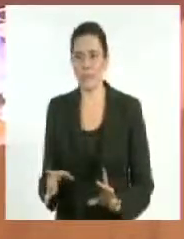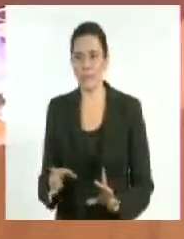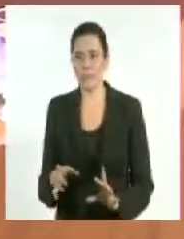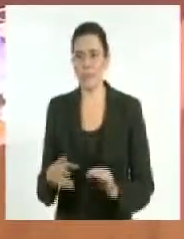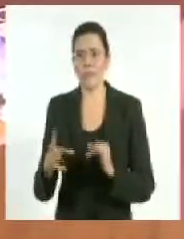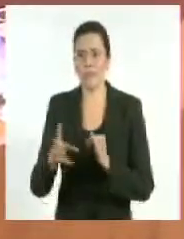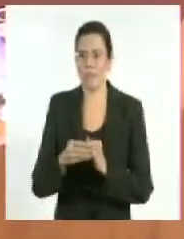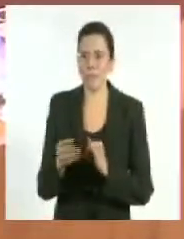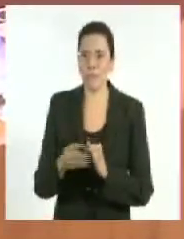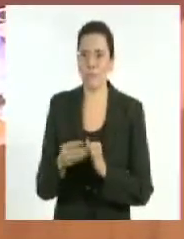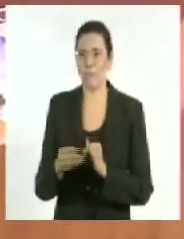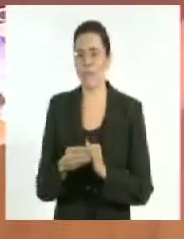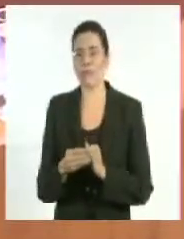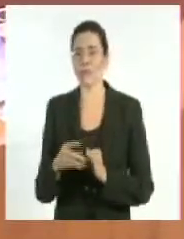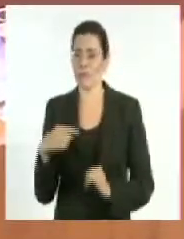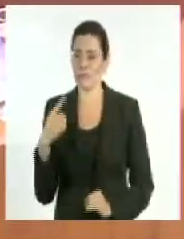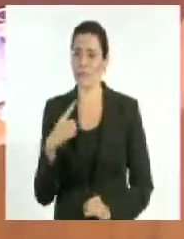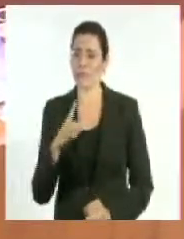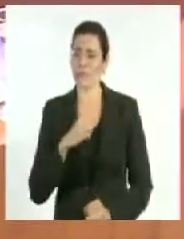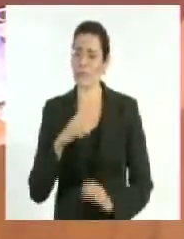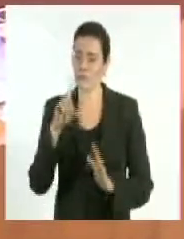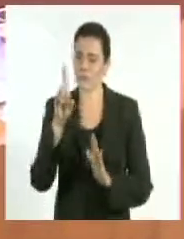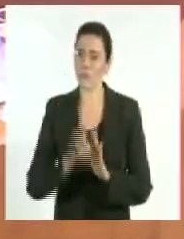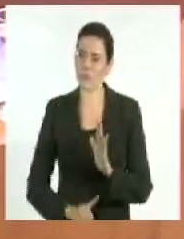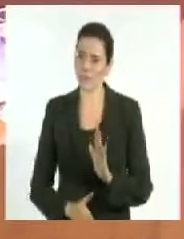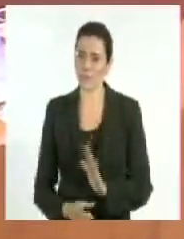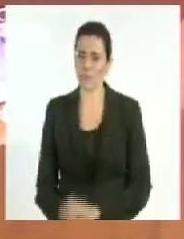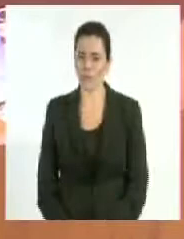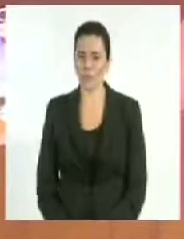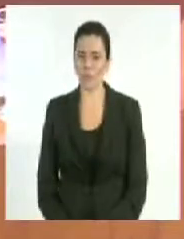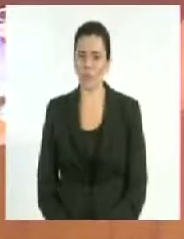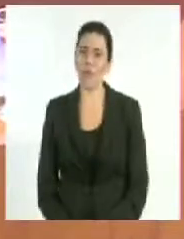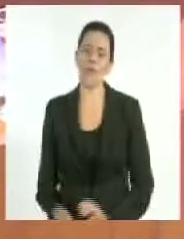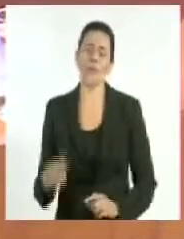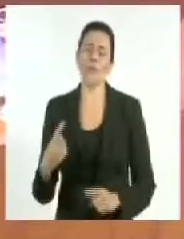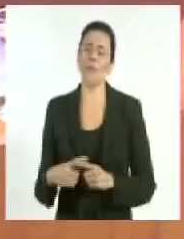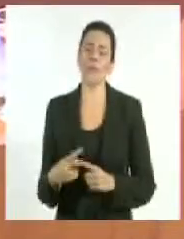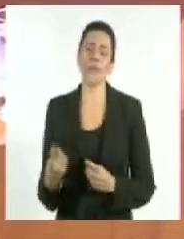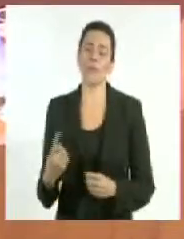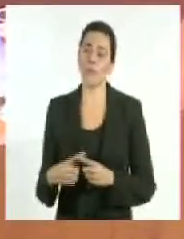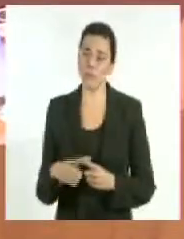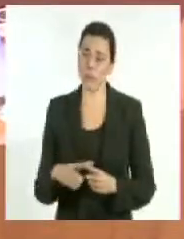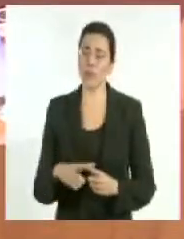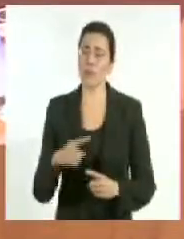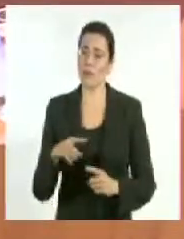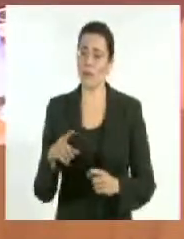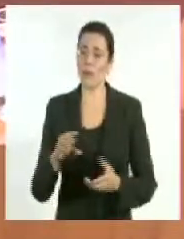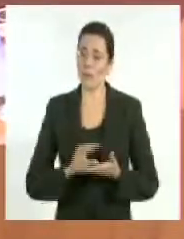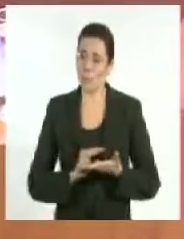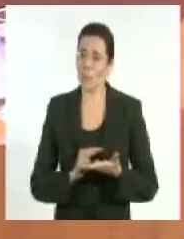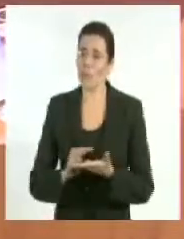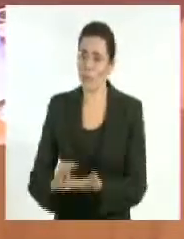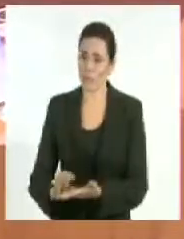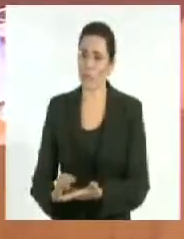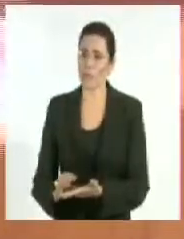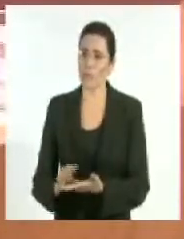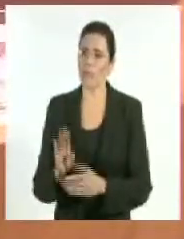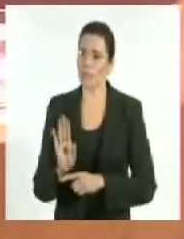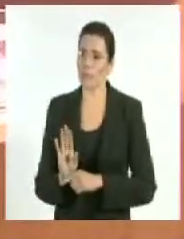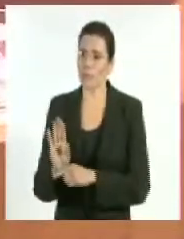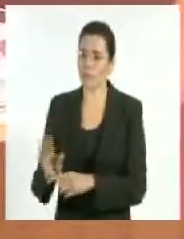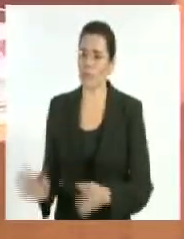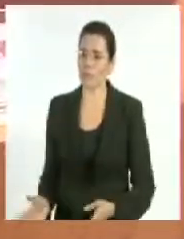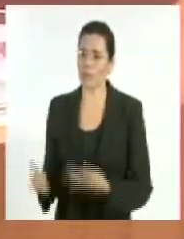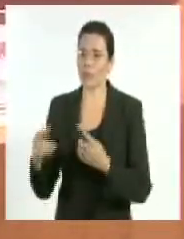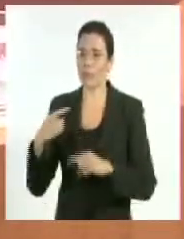taxadas, porque essas receitas vão implicar em quê? Em políticas públicas que o Estado poderá fazer com esses recursos. E